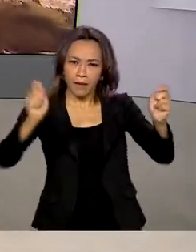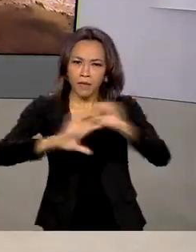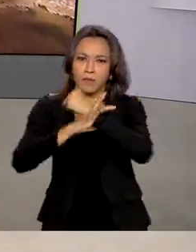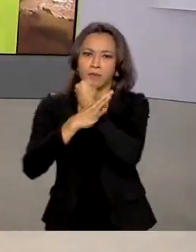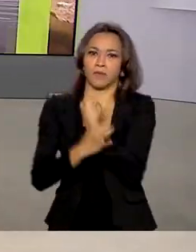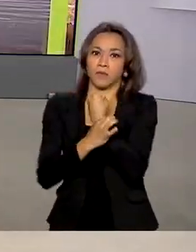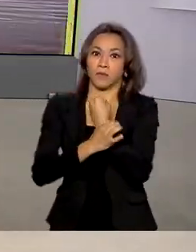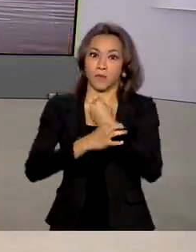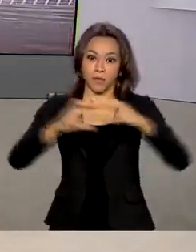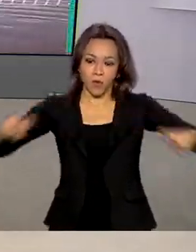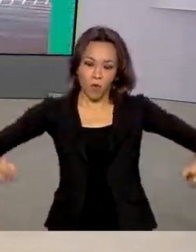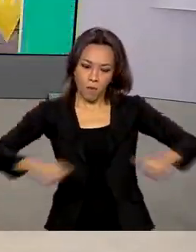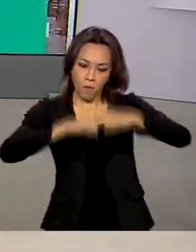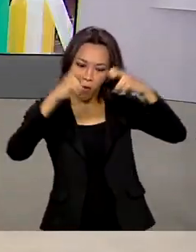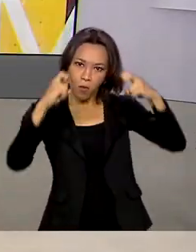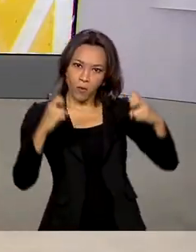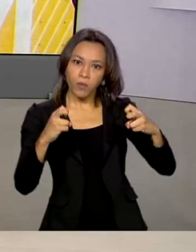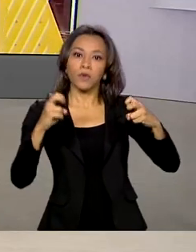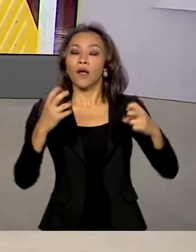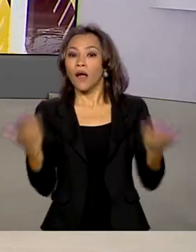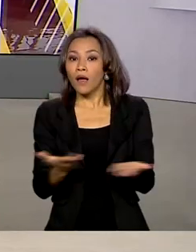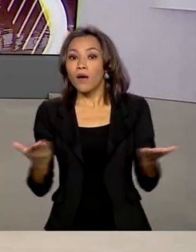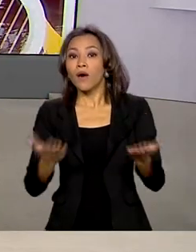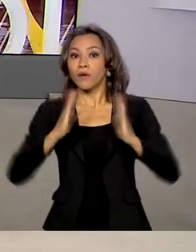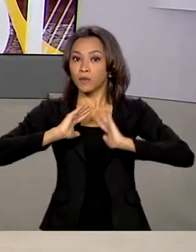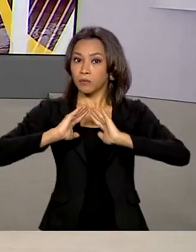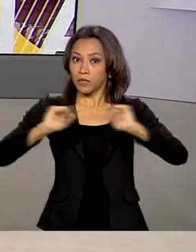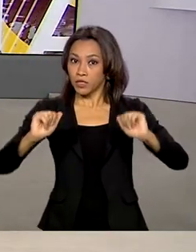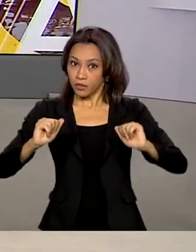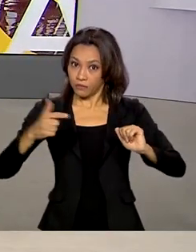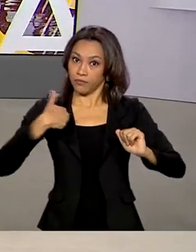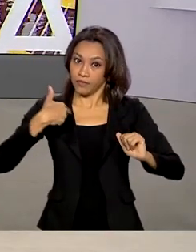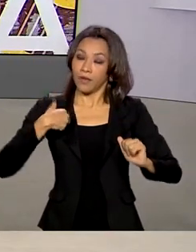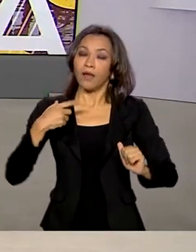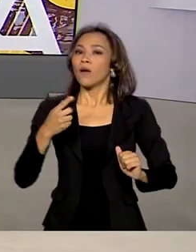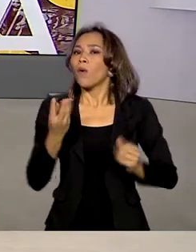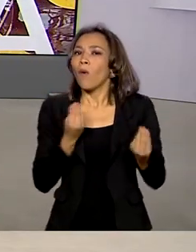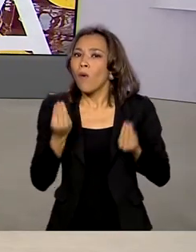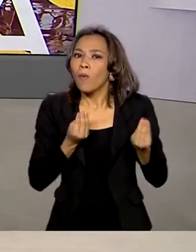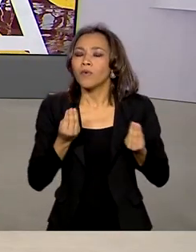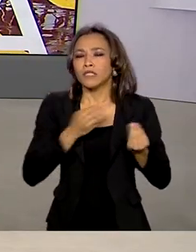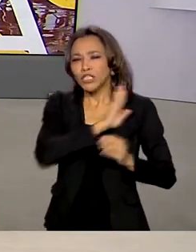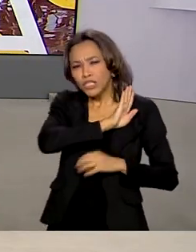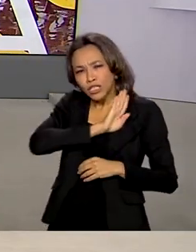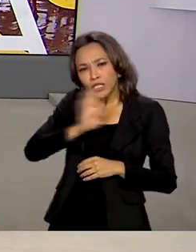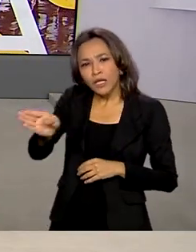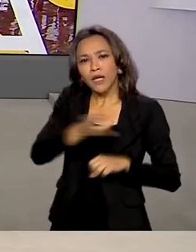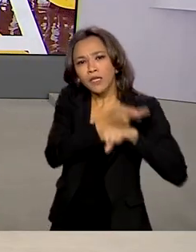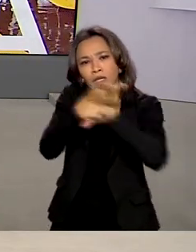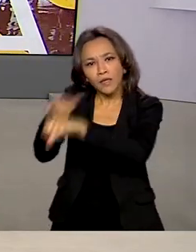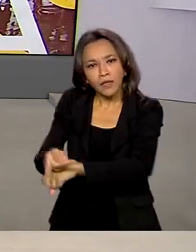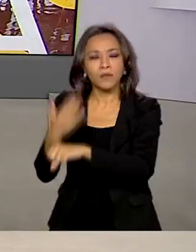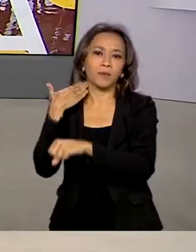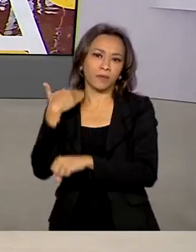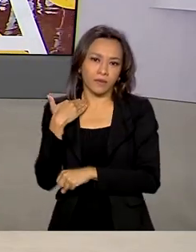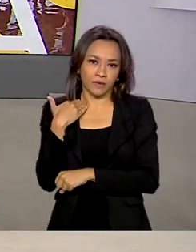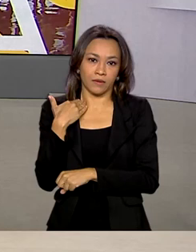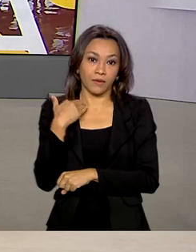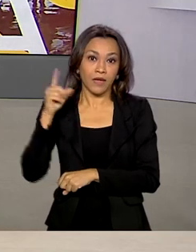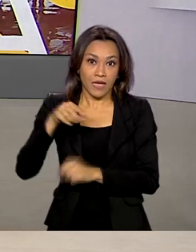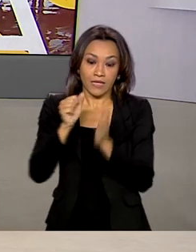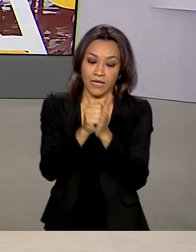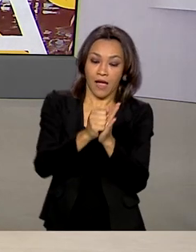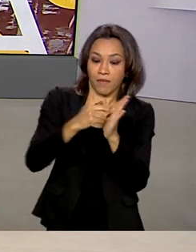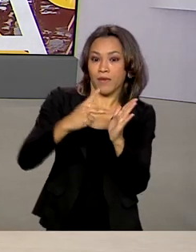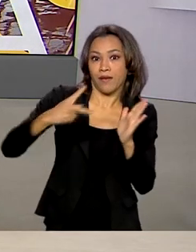para acidentes de trânsito agora os pedidos de indenização podem ser feitos diretamente nas agências do Banco e um